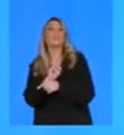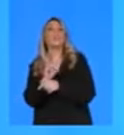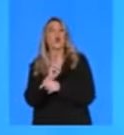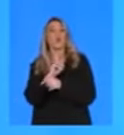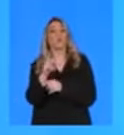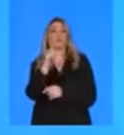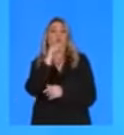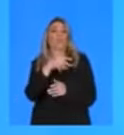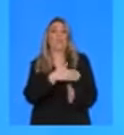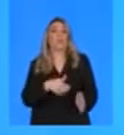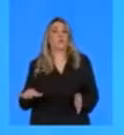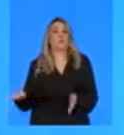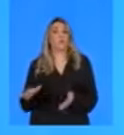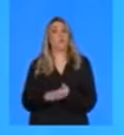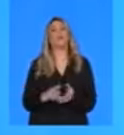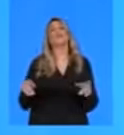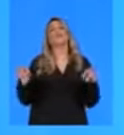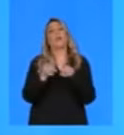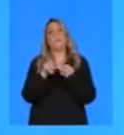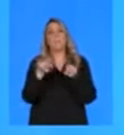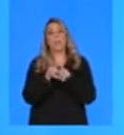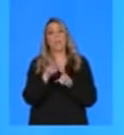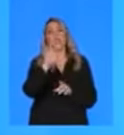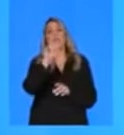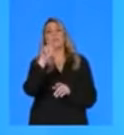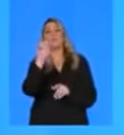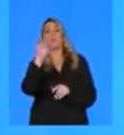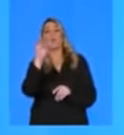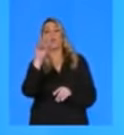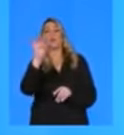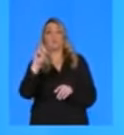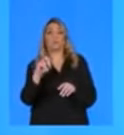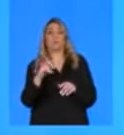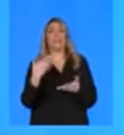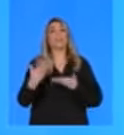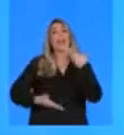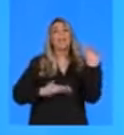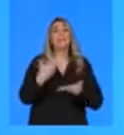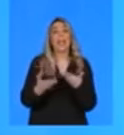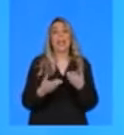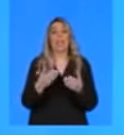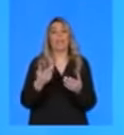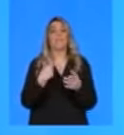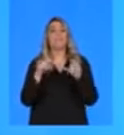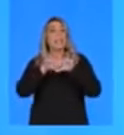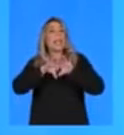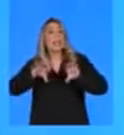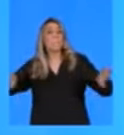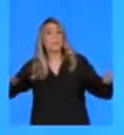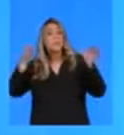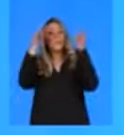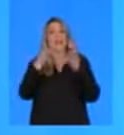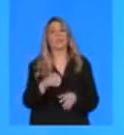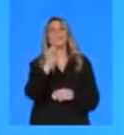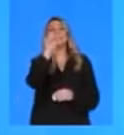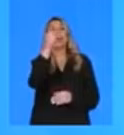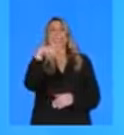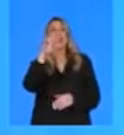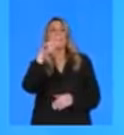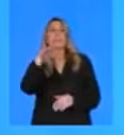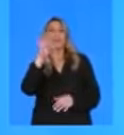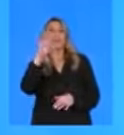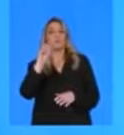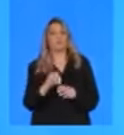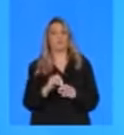encanar todo o esgoto do Rio de Janeiro Isso não é caro isso não é impossível de fazer as cidades do Rio